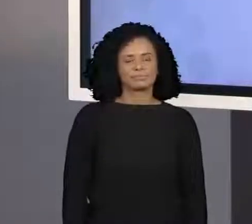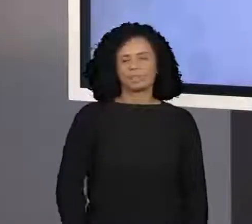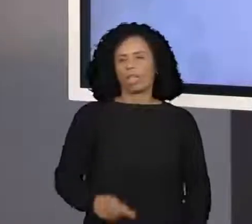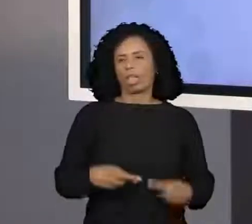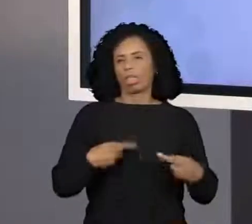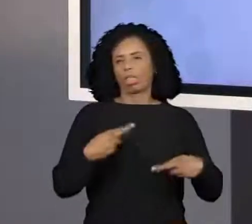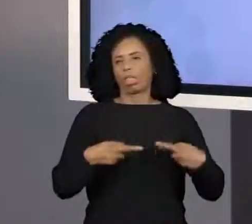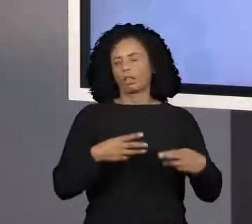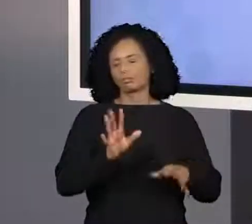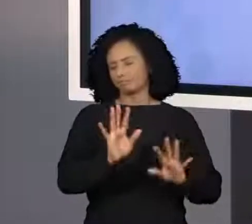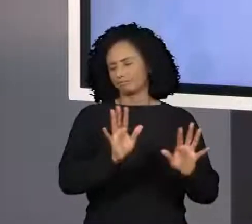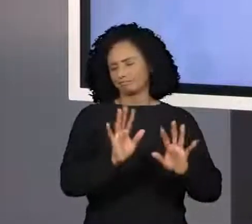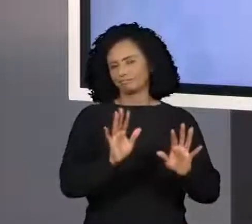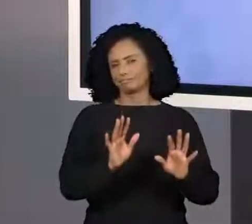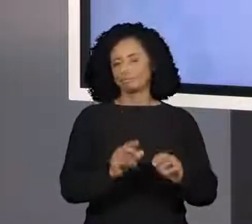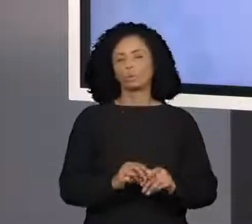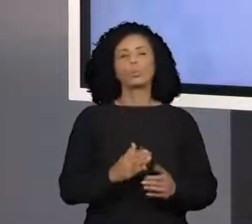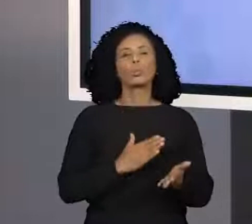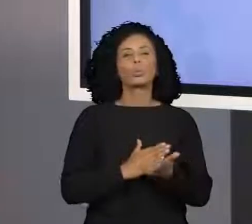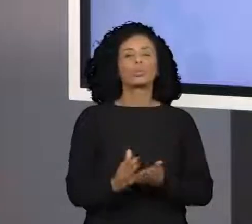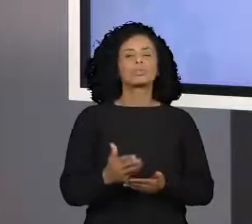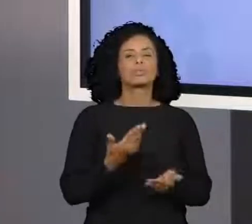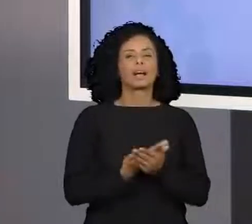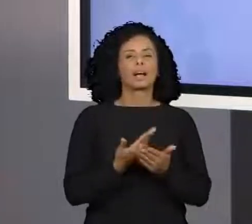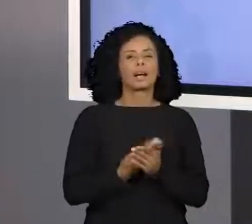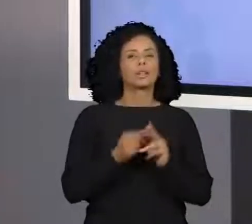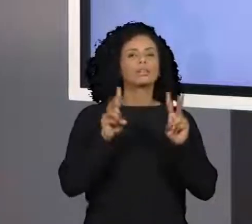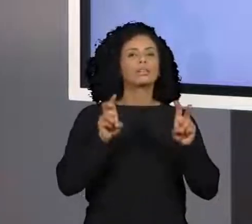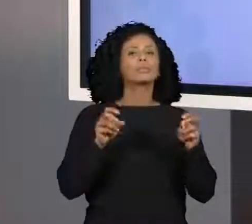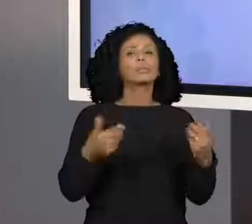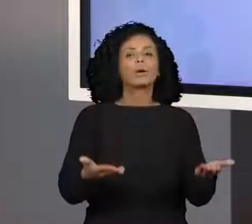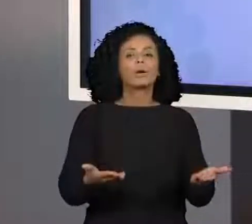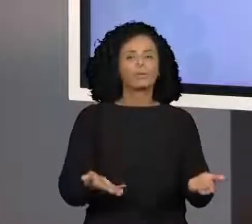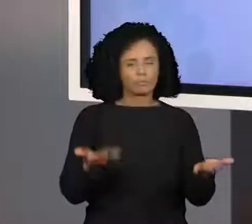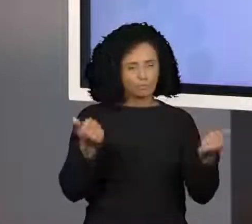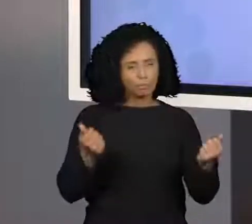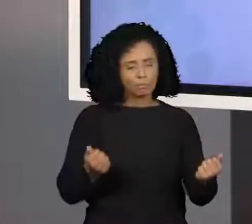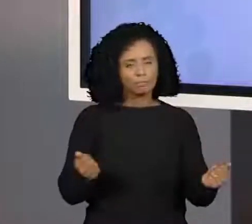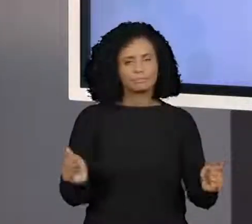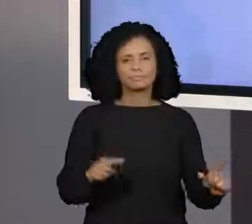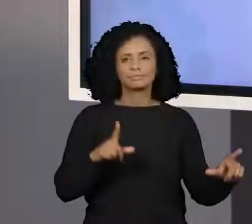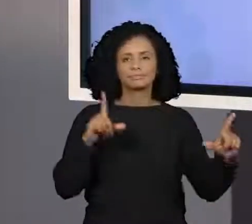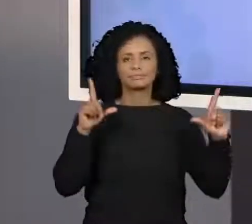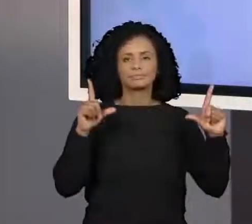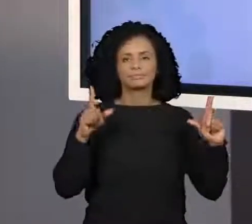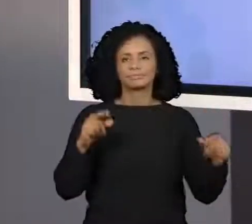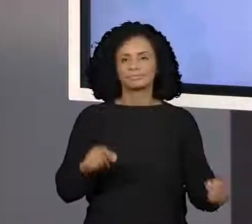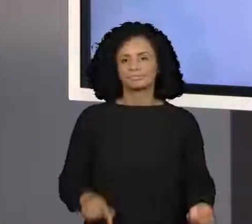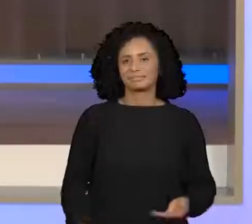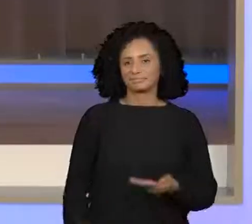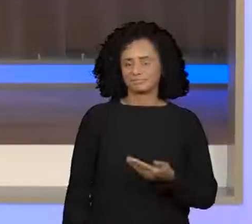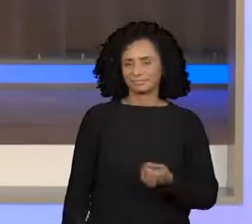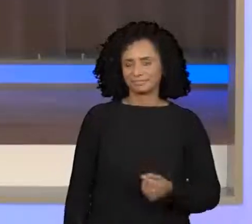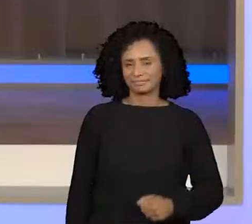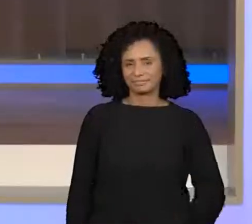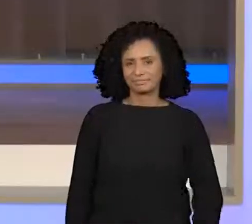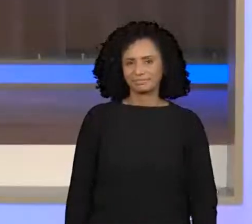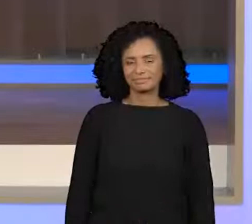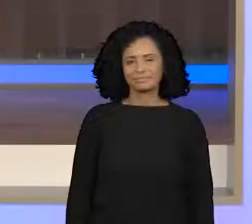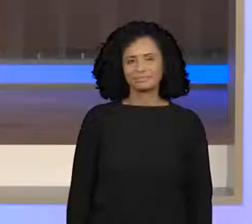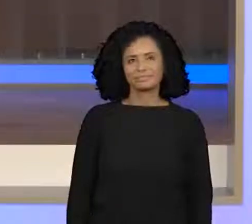não, já vamos aí para o tema. Qual é o título da nossa aula? Bora descobrir? Então vem comigo, vem na tela.